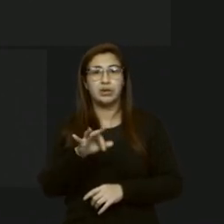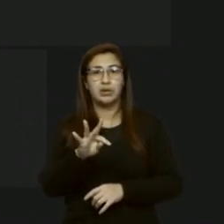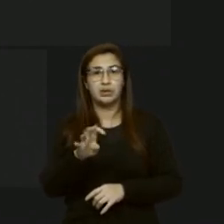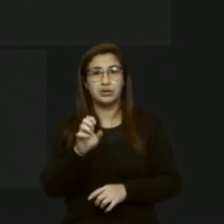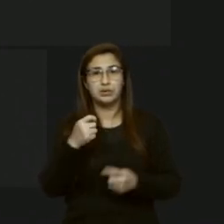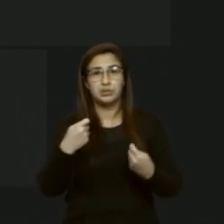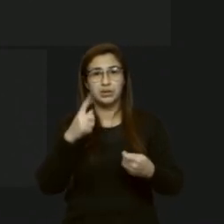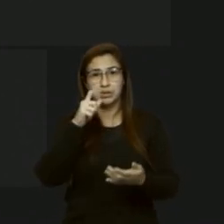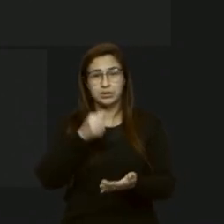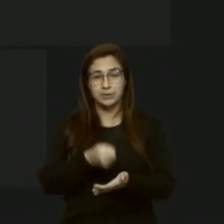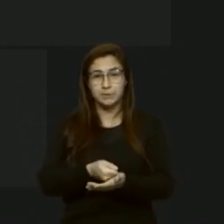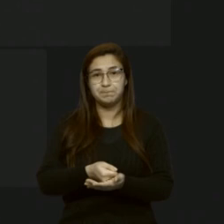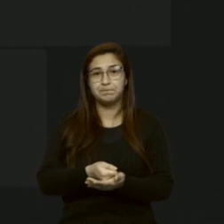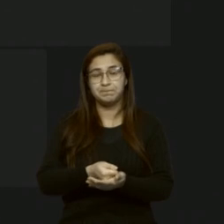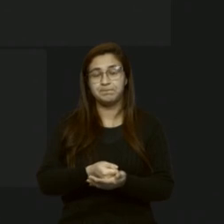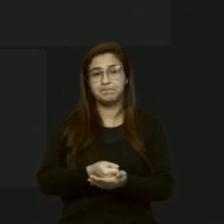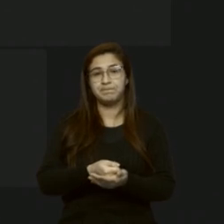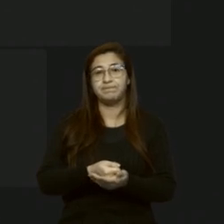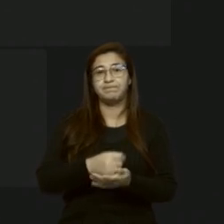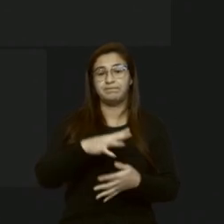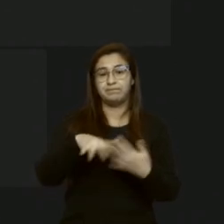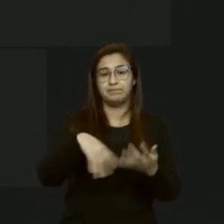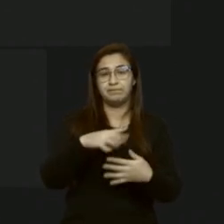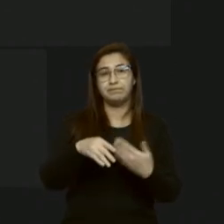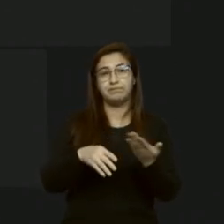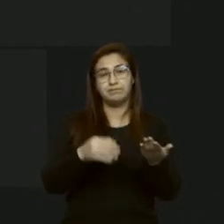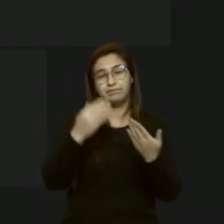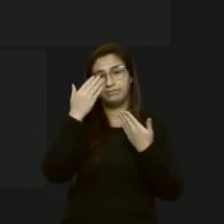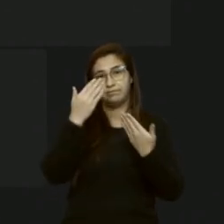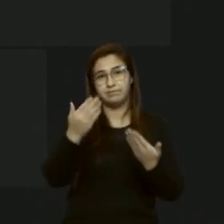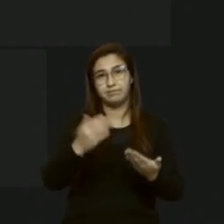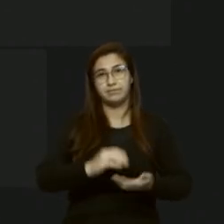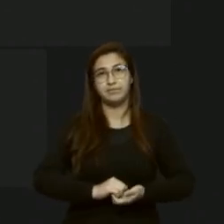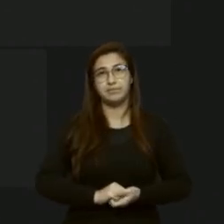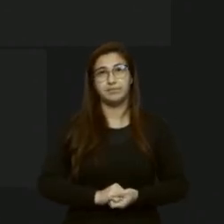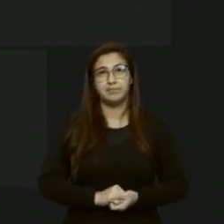apelo, né, realmente caótica a situação ali. Muito obrigado pela oportunidade.